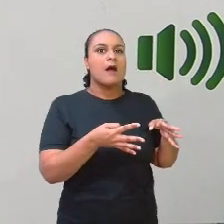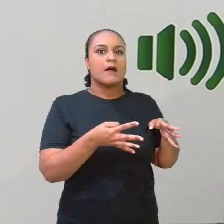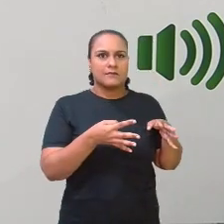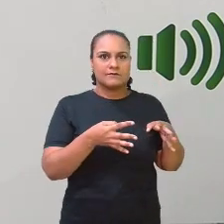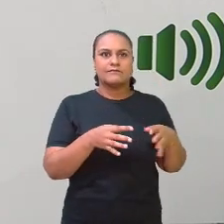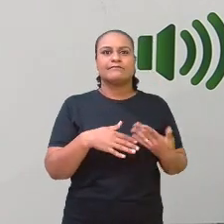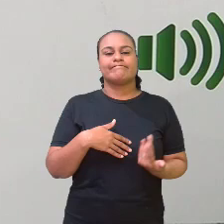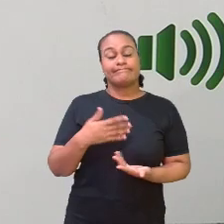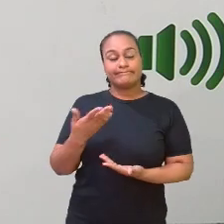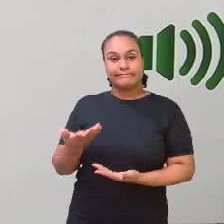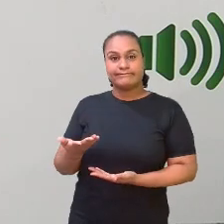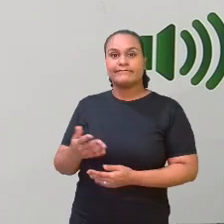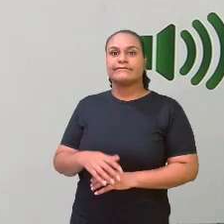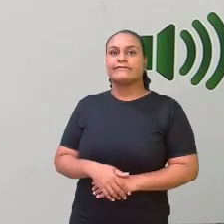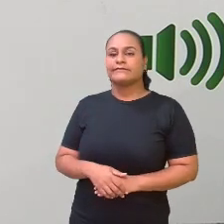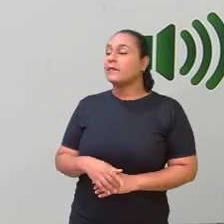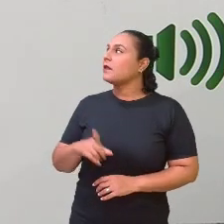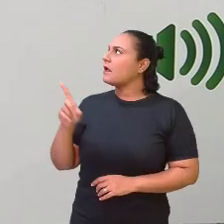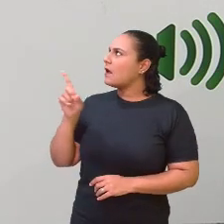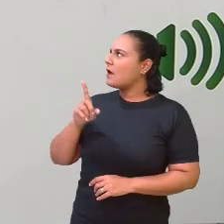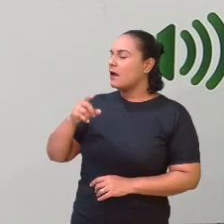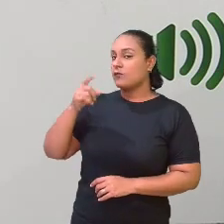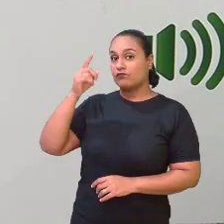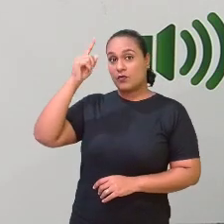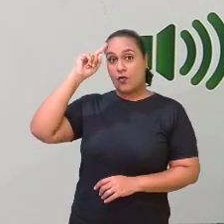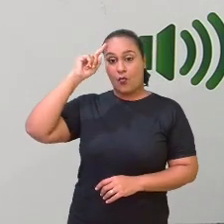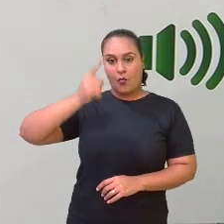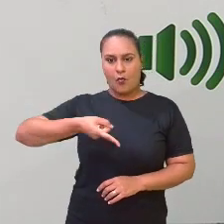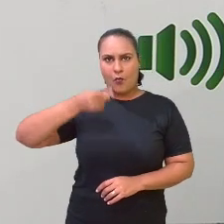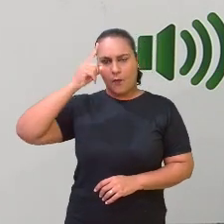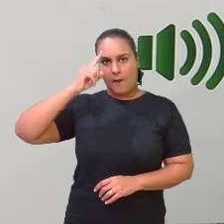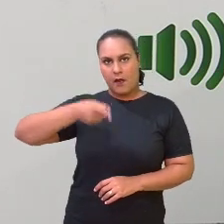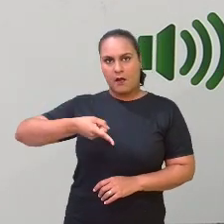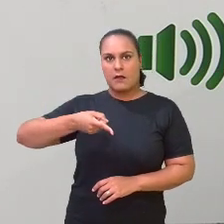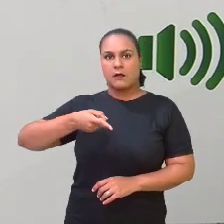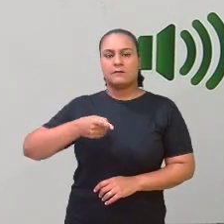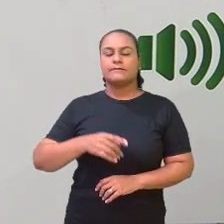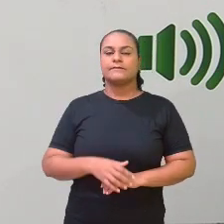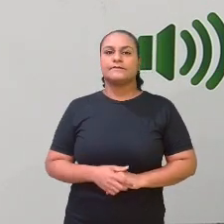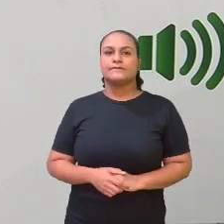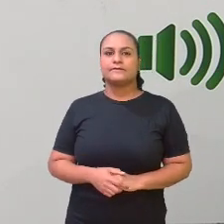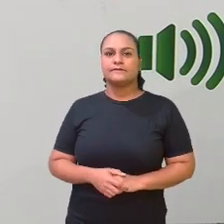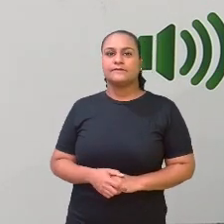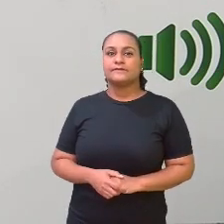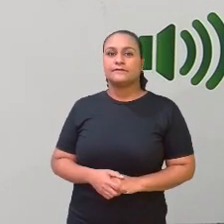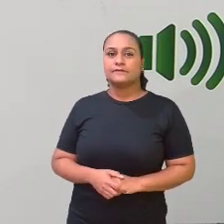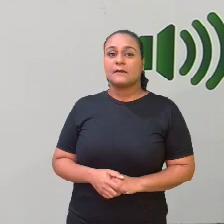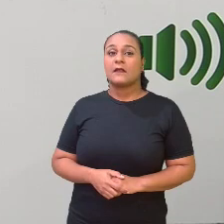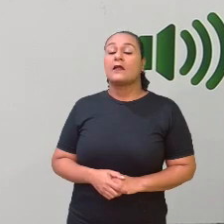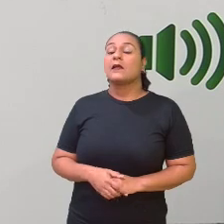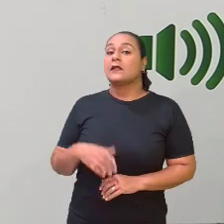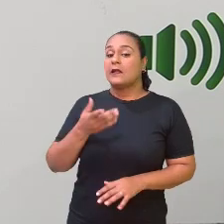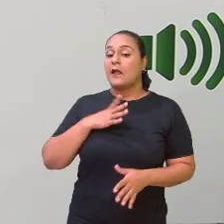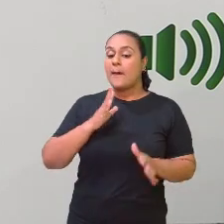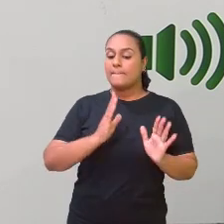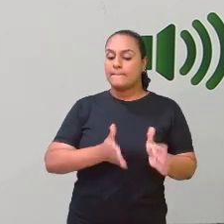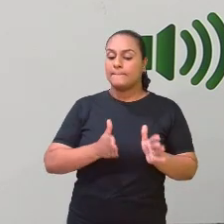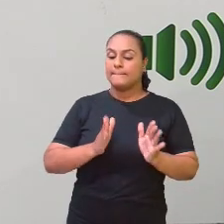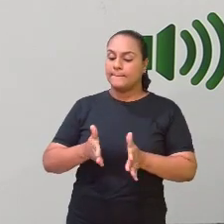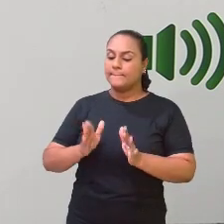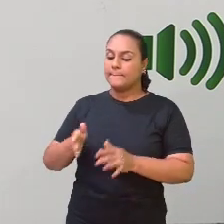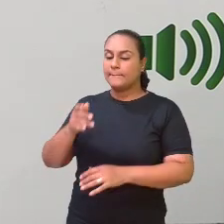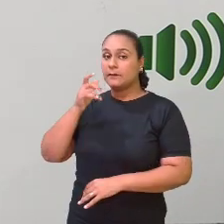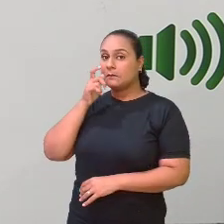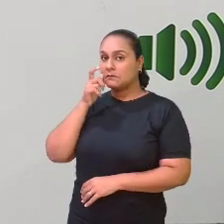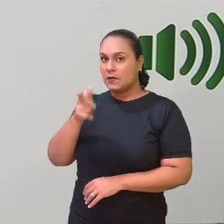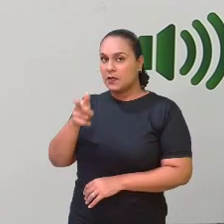ser o mestre, né? Ele está dando aí as ordens para realizarem o trabalho. Mas você vê, cada fase é interessante. Mesmo